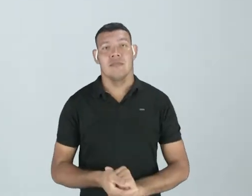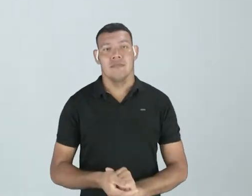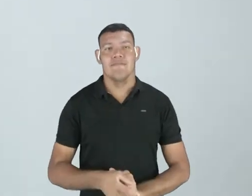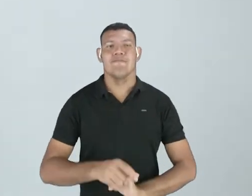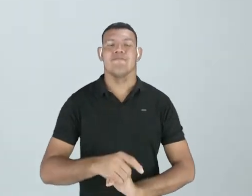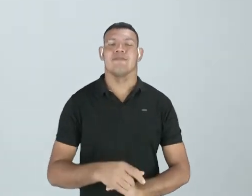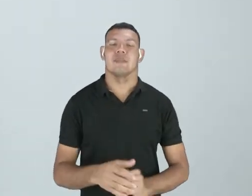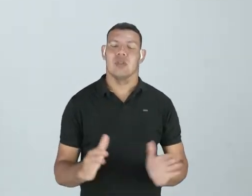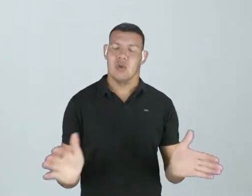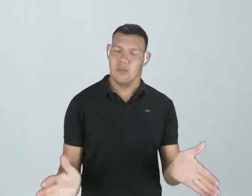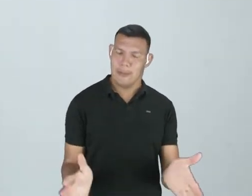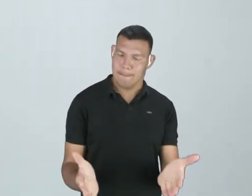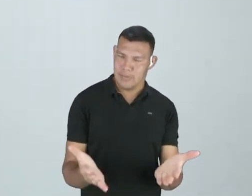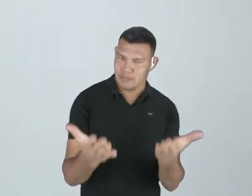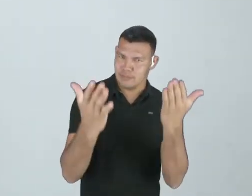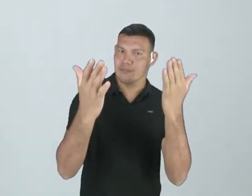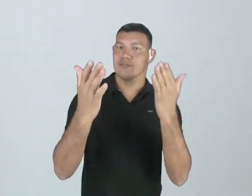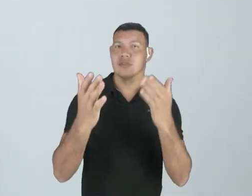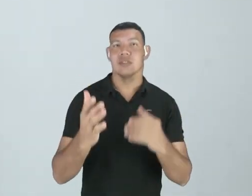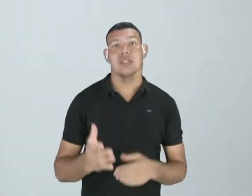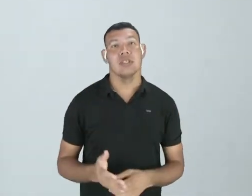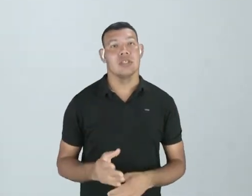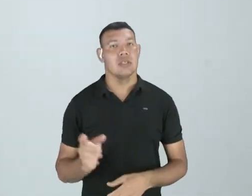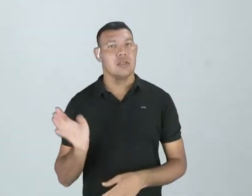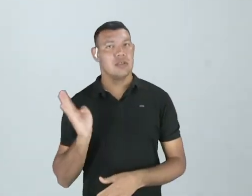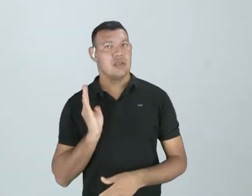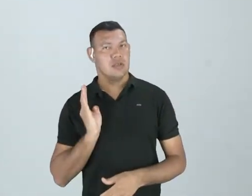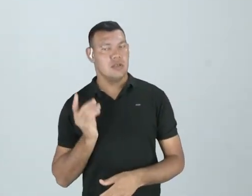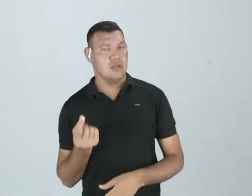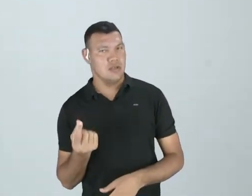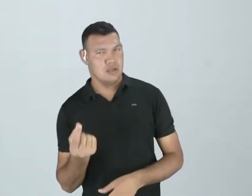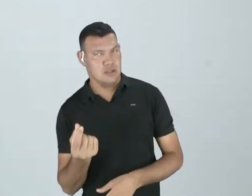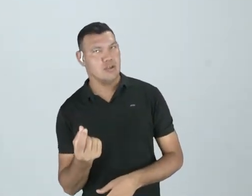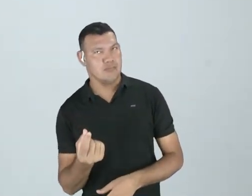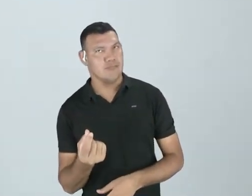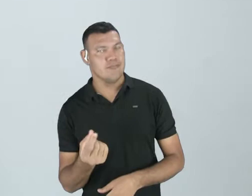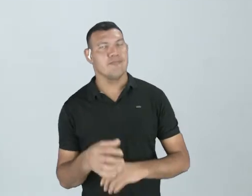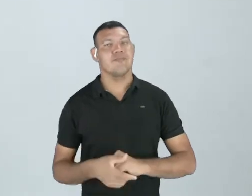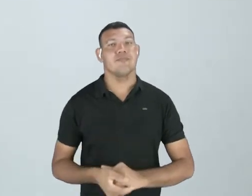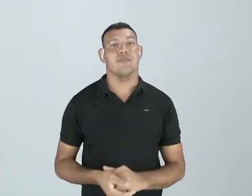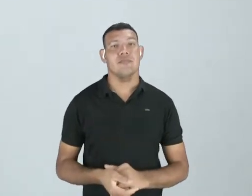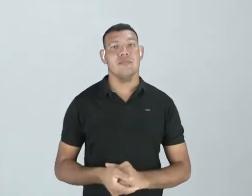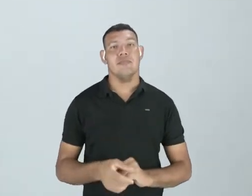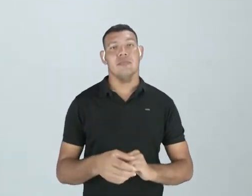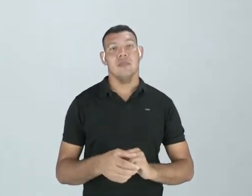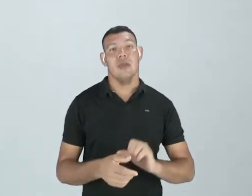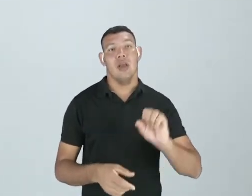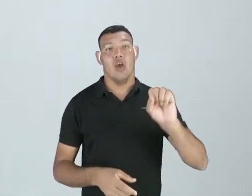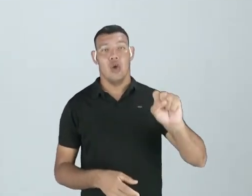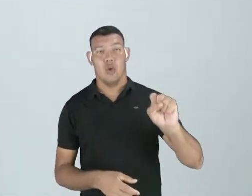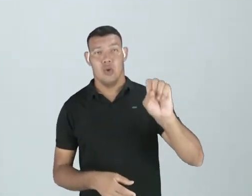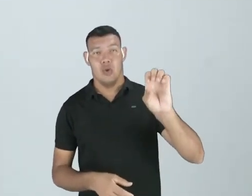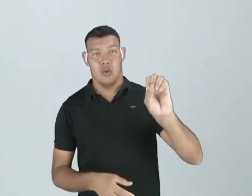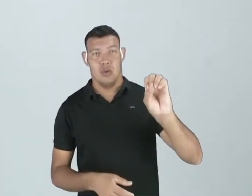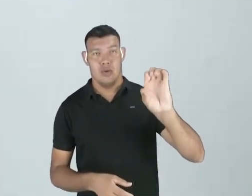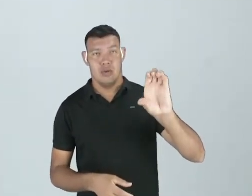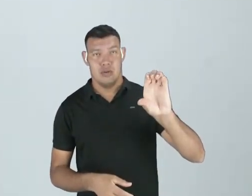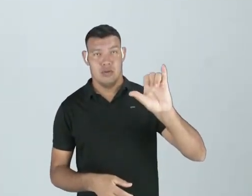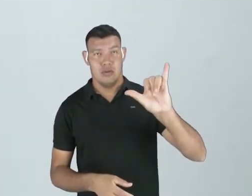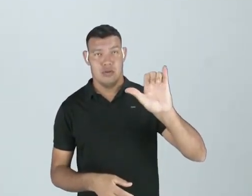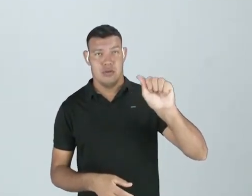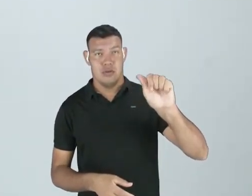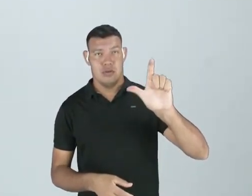vez mais favorecendo a burguesia, que era quem detinha o capital. Então, o socialismo ele vai surgir para